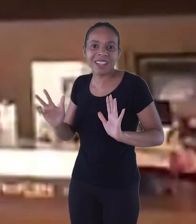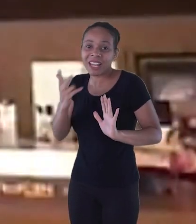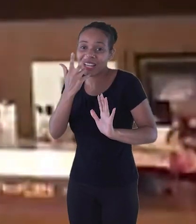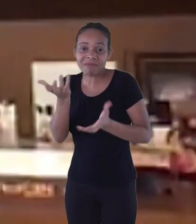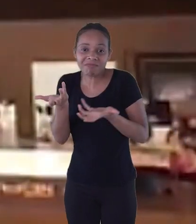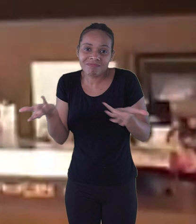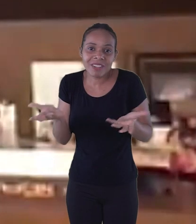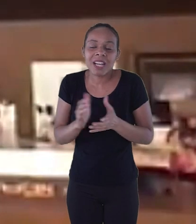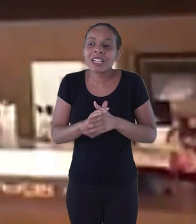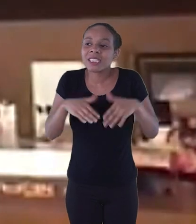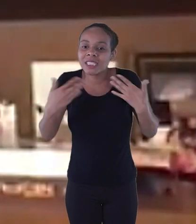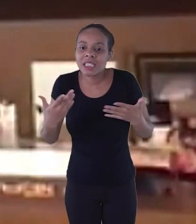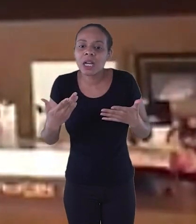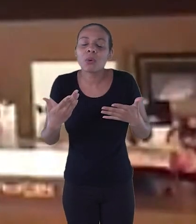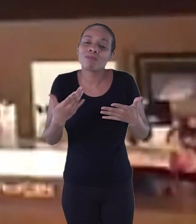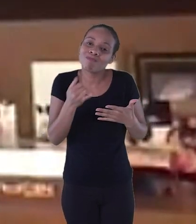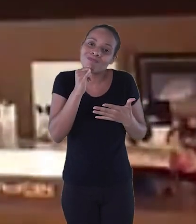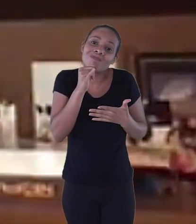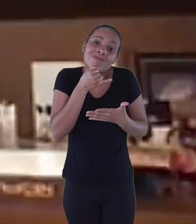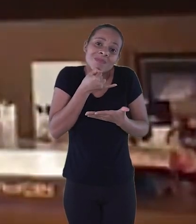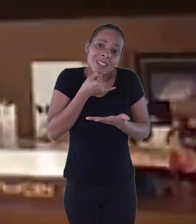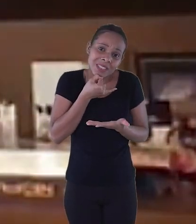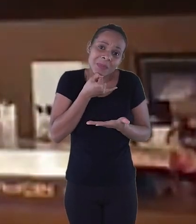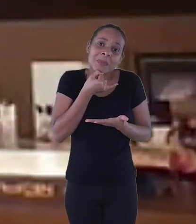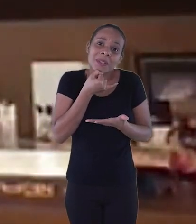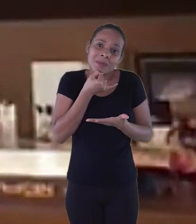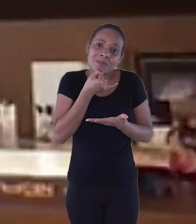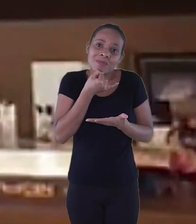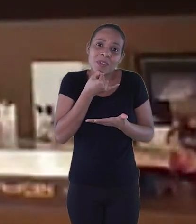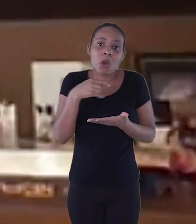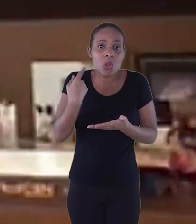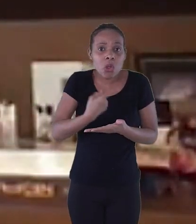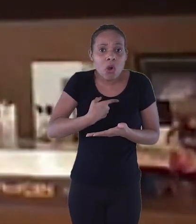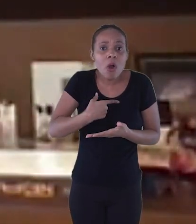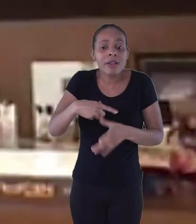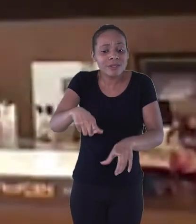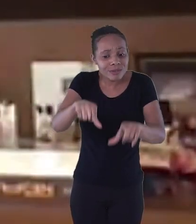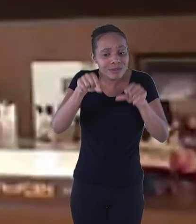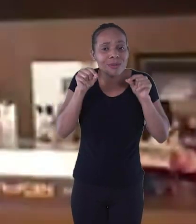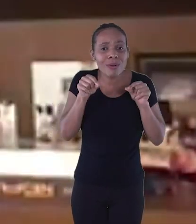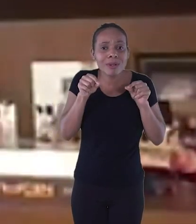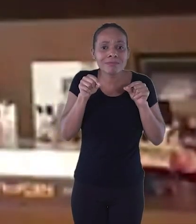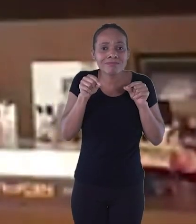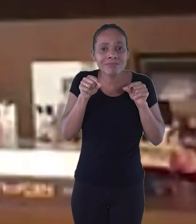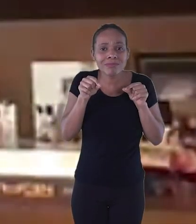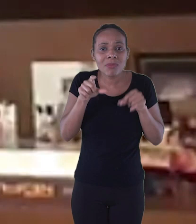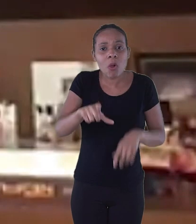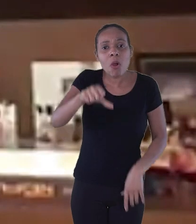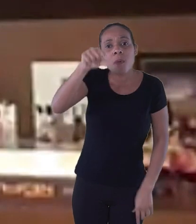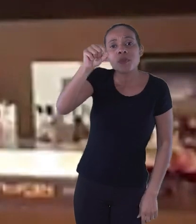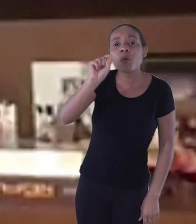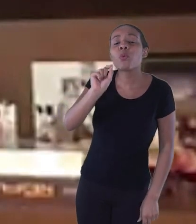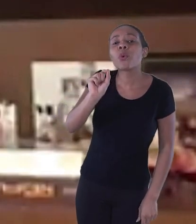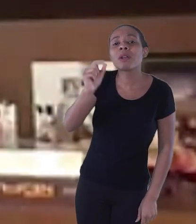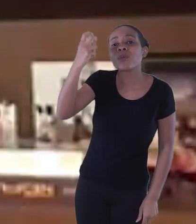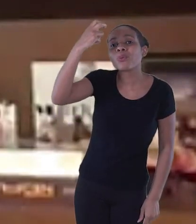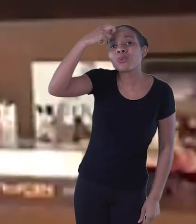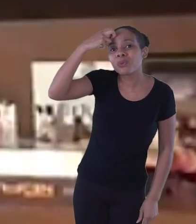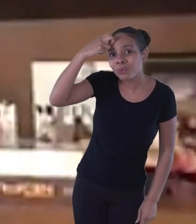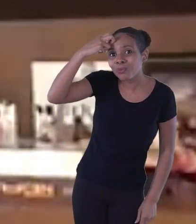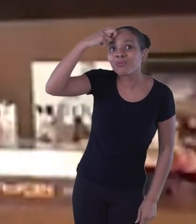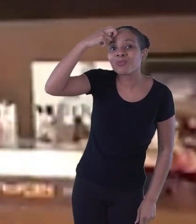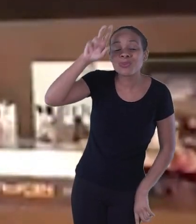todos temos, não todos, infelizmente. Enxergar é uma opção cultural. Então, isso que nós chamamos de branquitude,